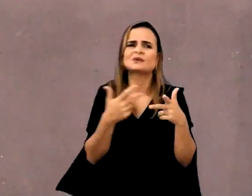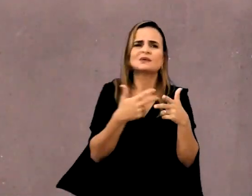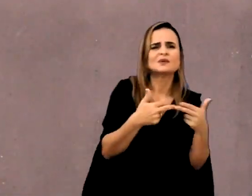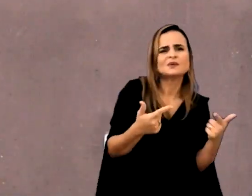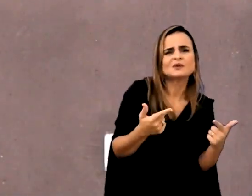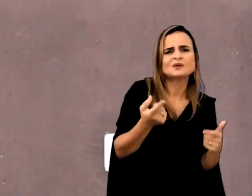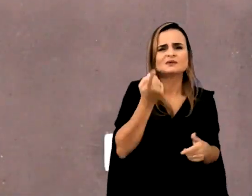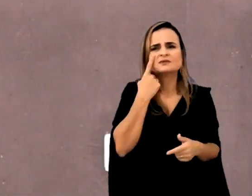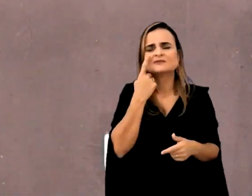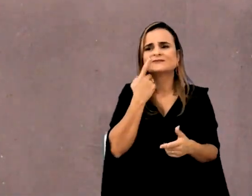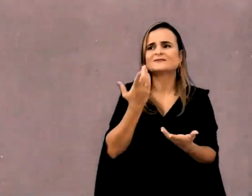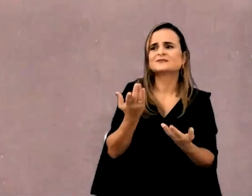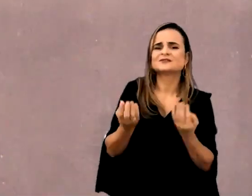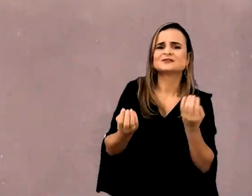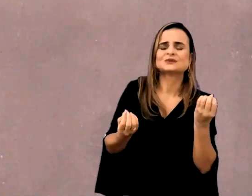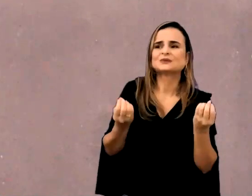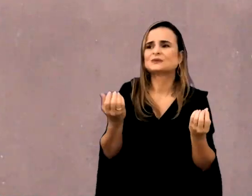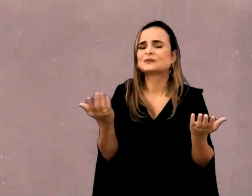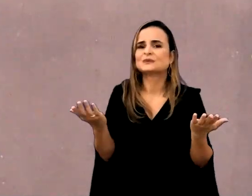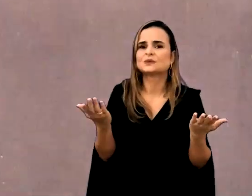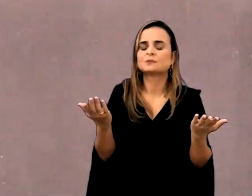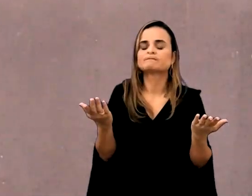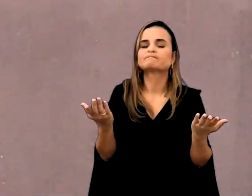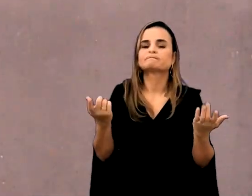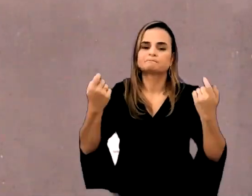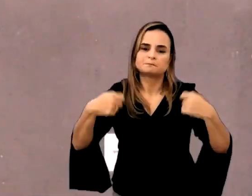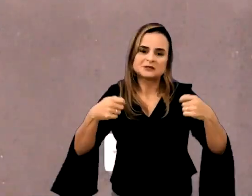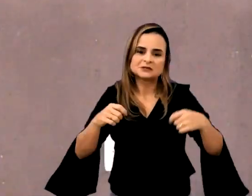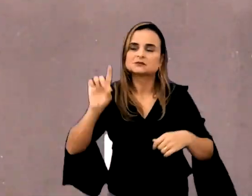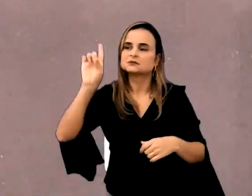outro. E se não for a intervenção de Deus,